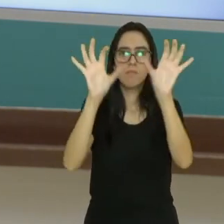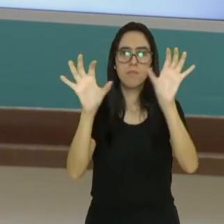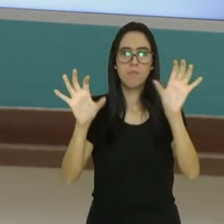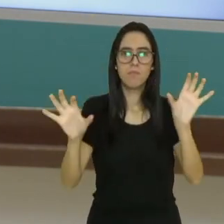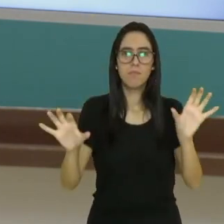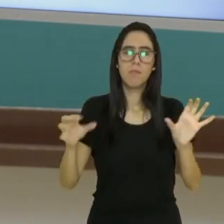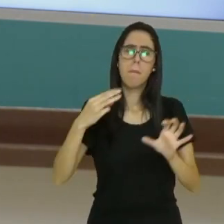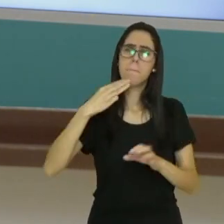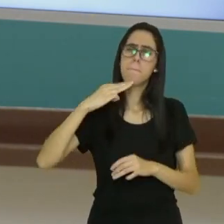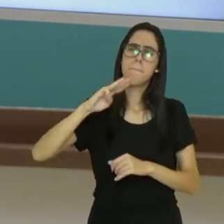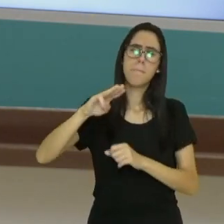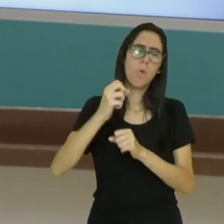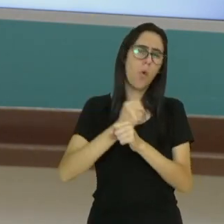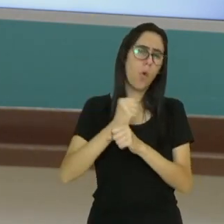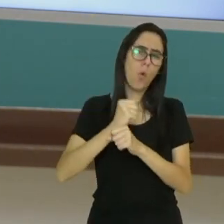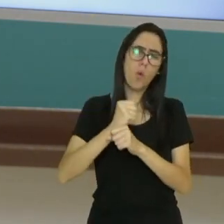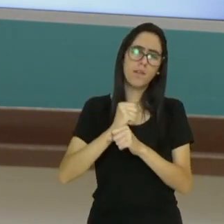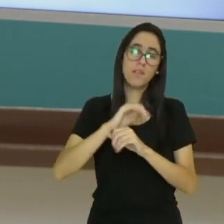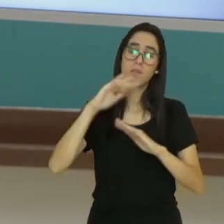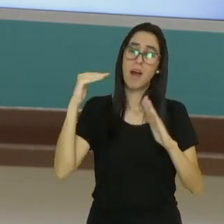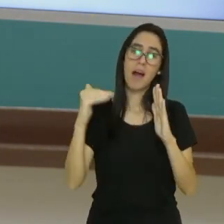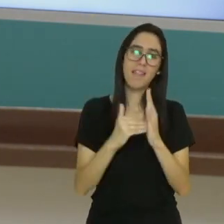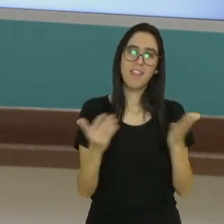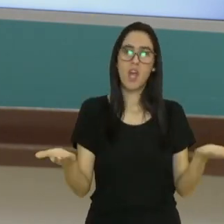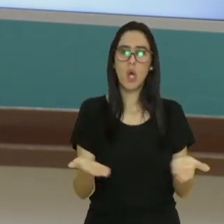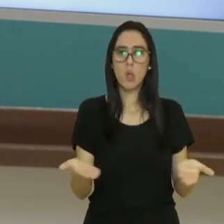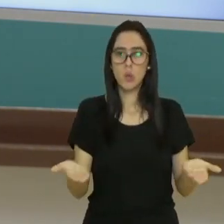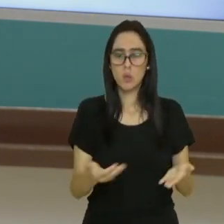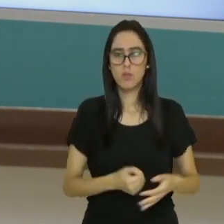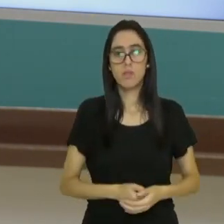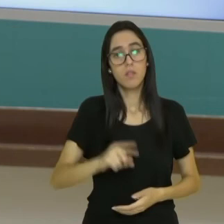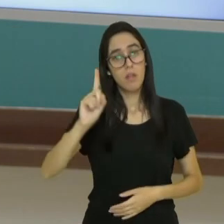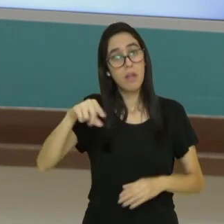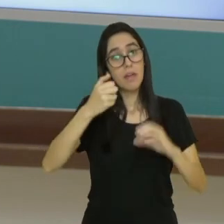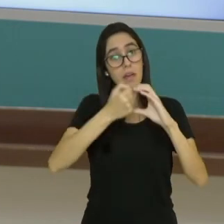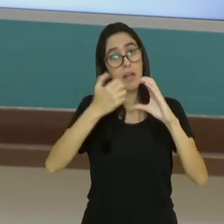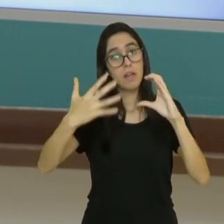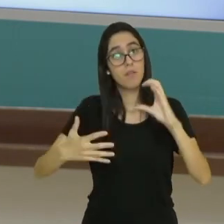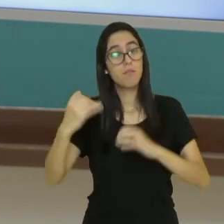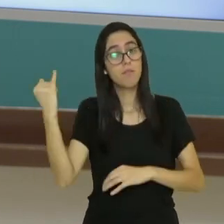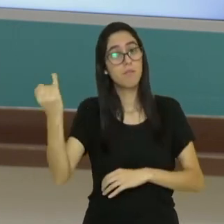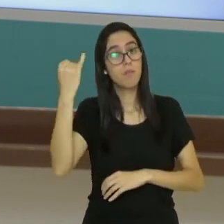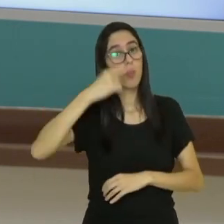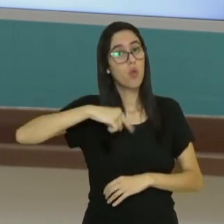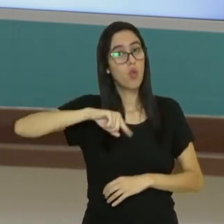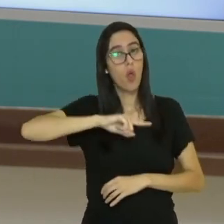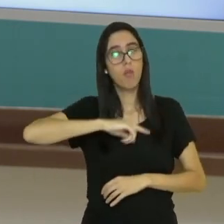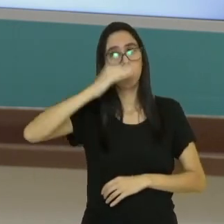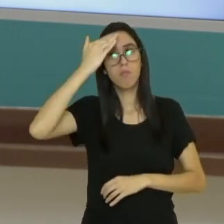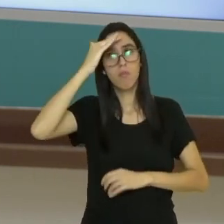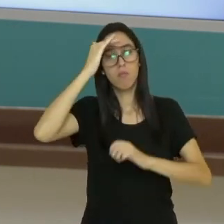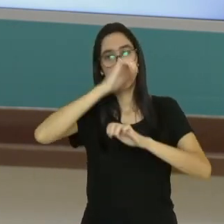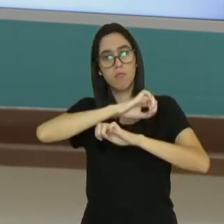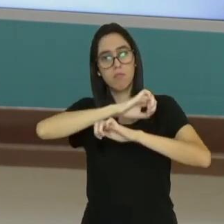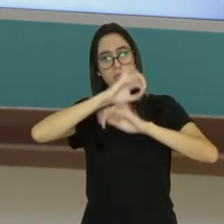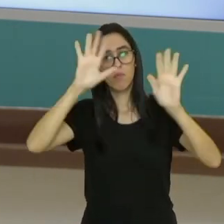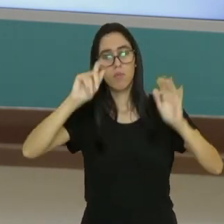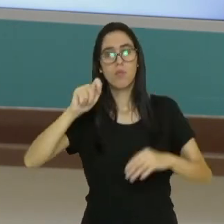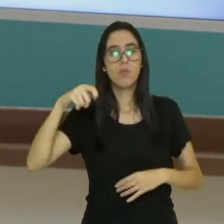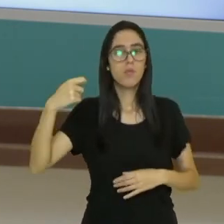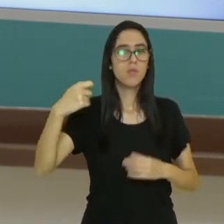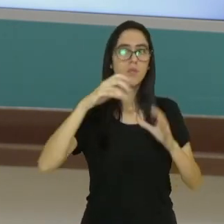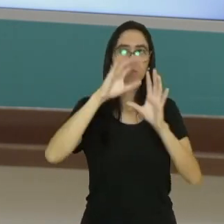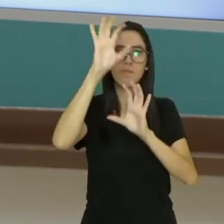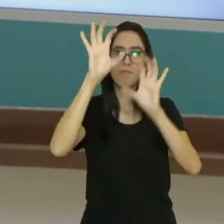de milhões de anos até chegar no formato atual. Características bem importantes para a gente entender a formação dos continentes